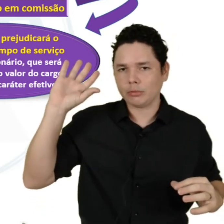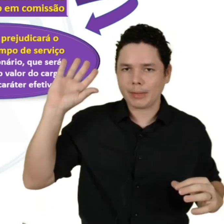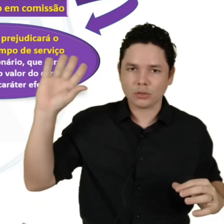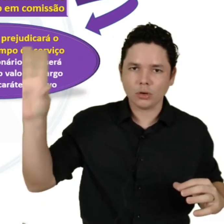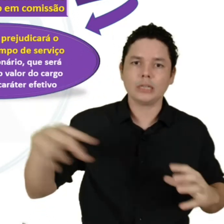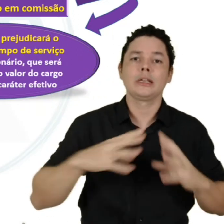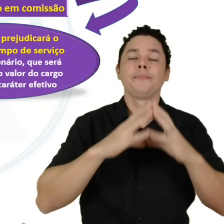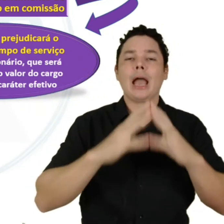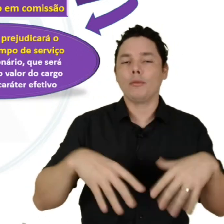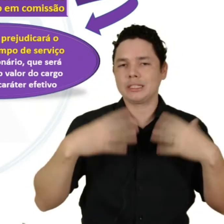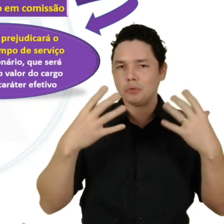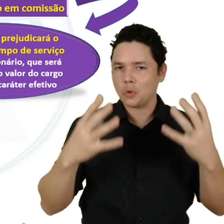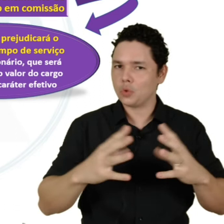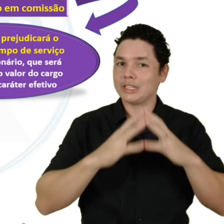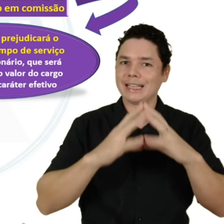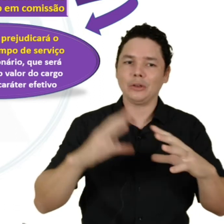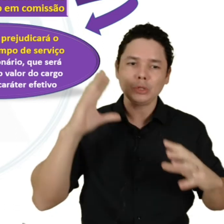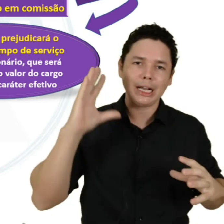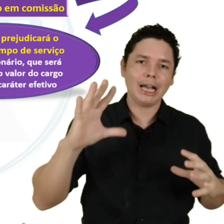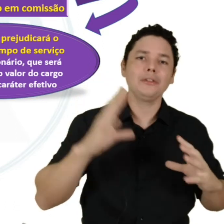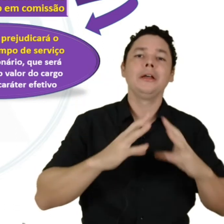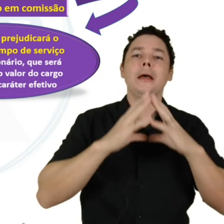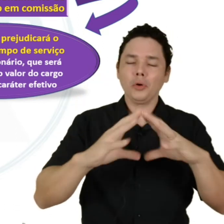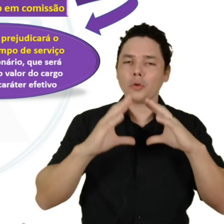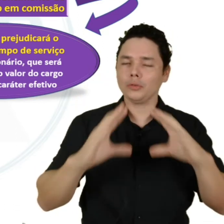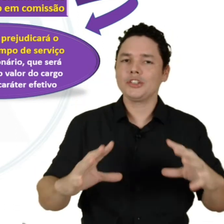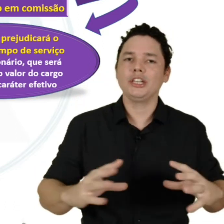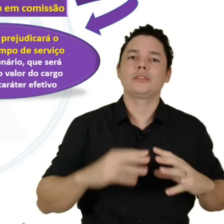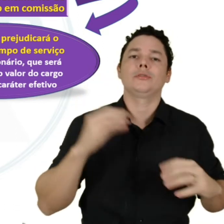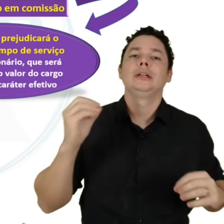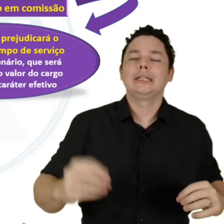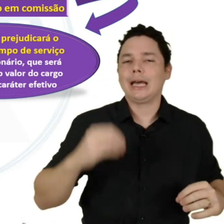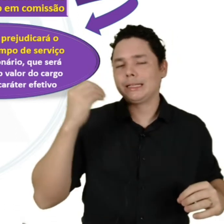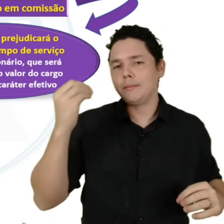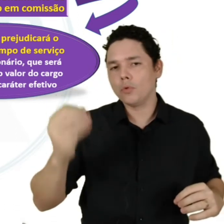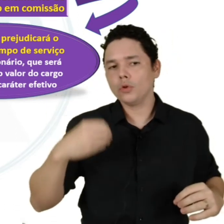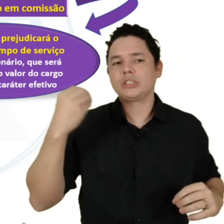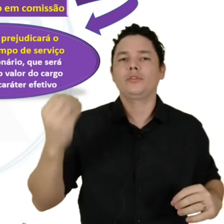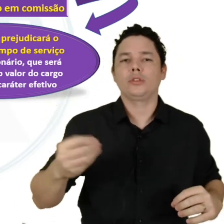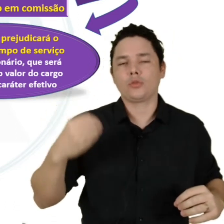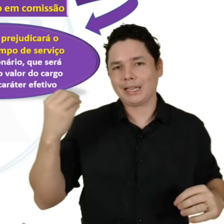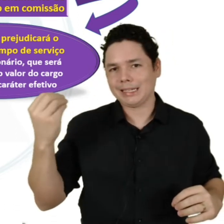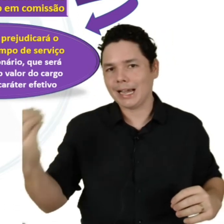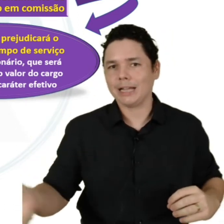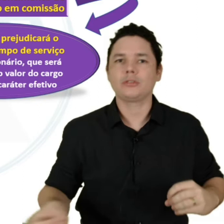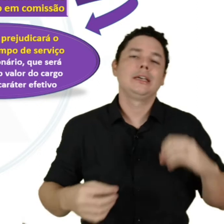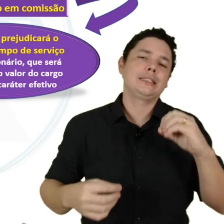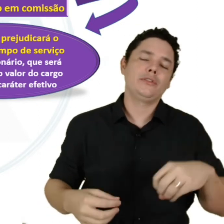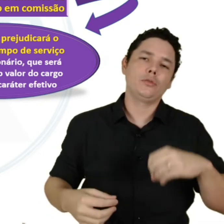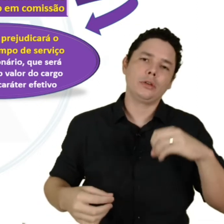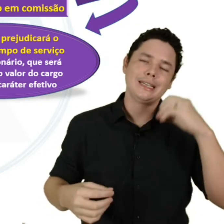TJ do Amazonas, a comissão do concurso está lutando por conta disso. Lá tem muitos servidores